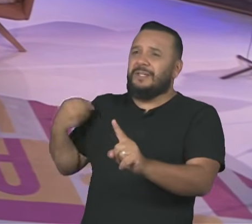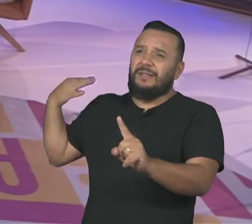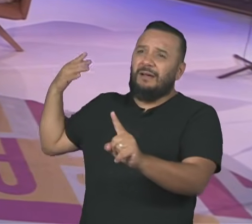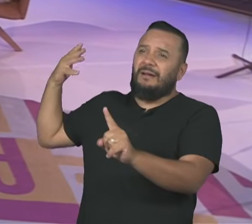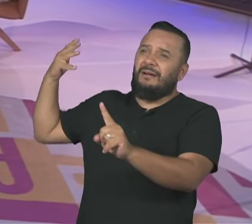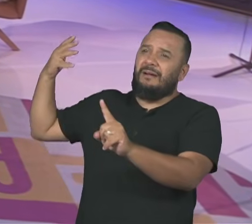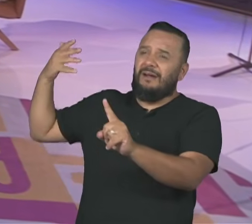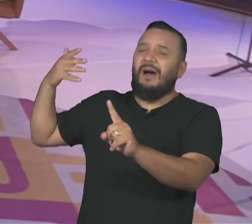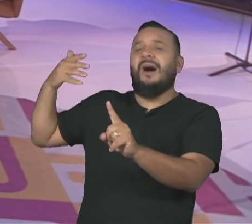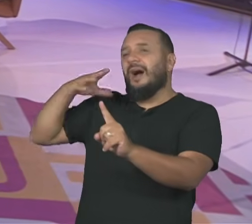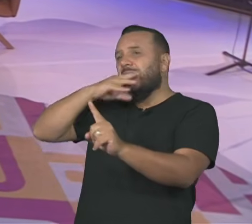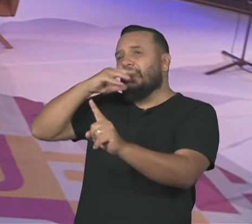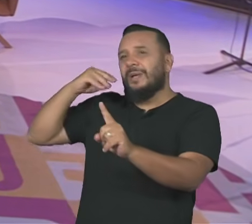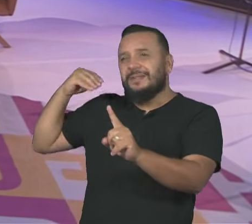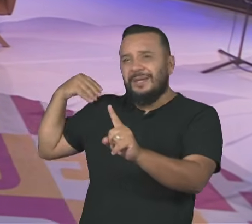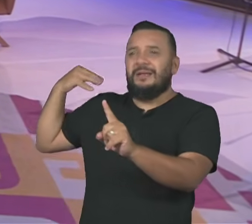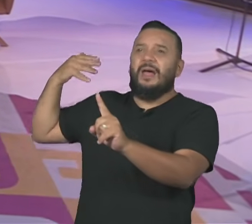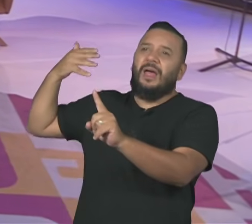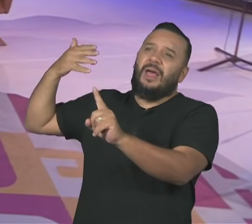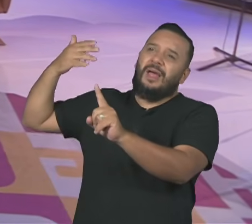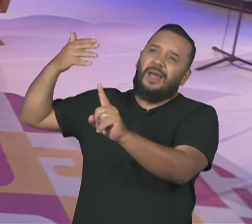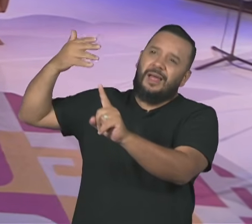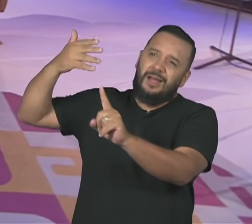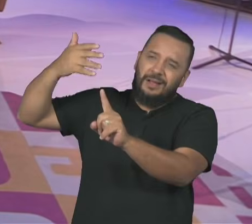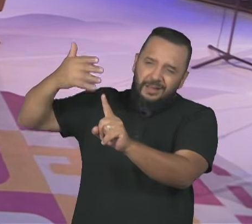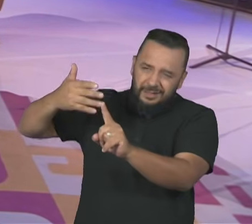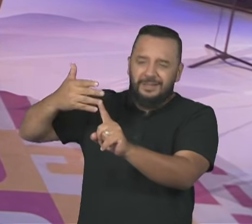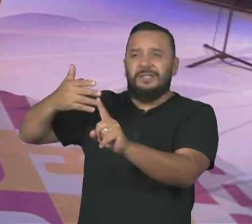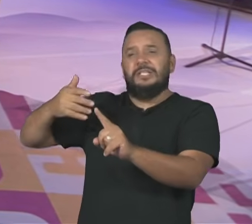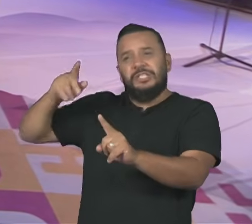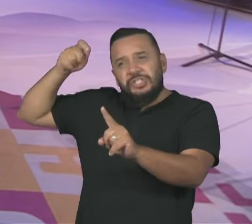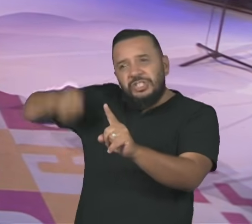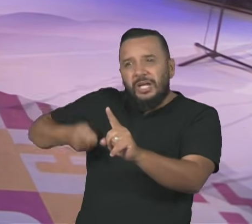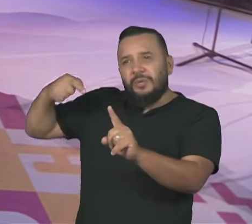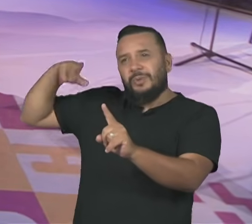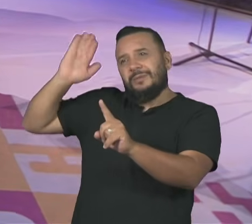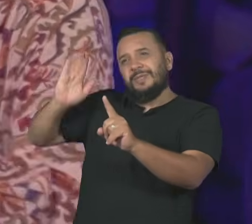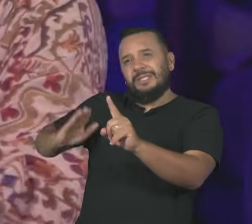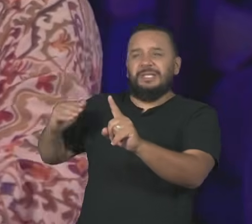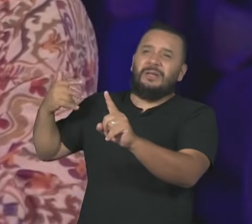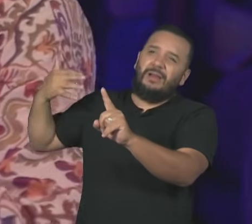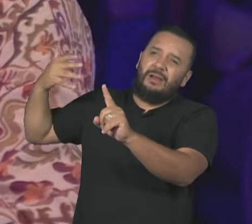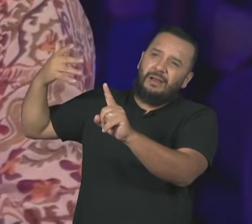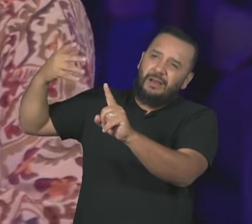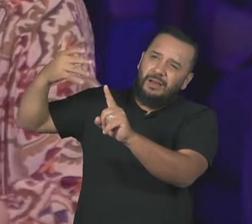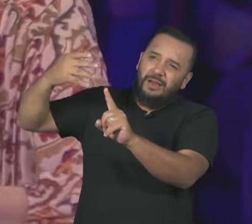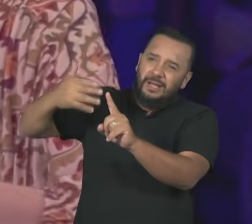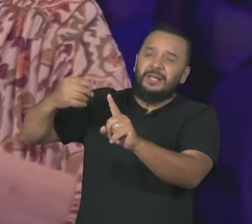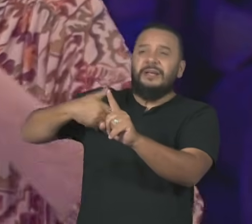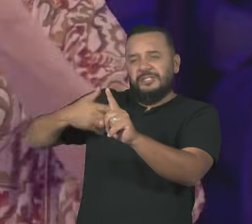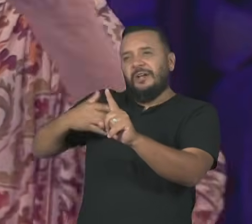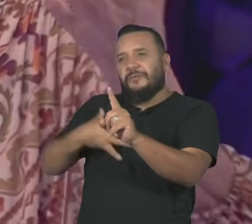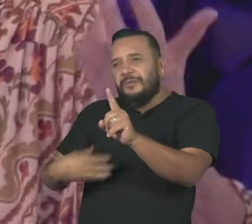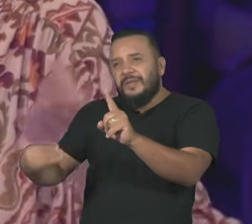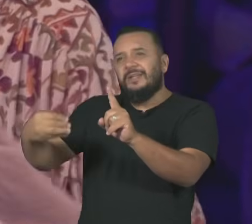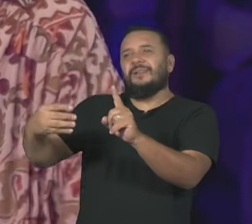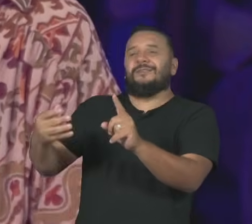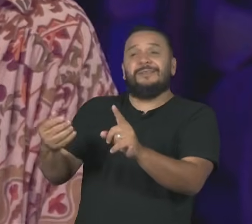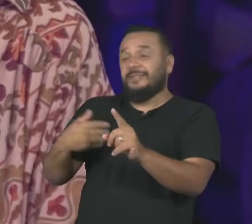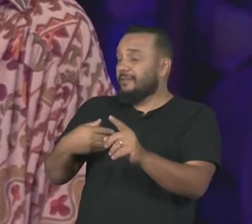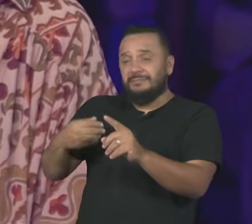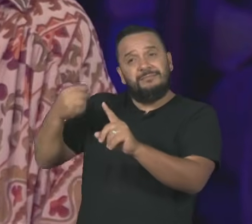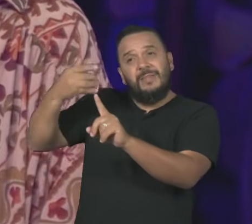Como foi a adolescência, como foi o período da ditadura militar, como foi ser mãe,